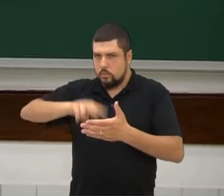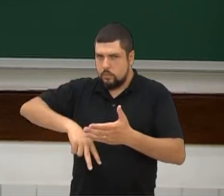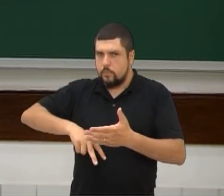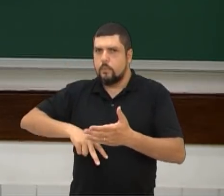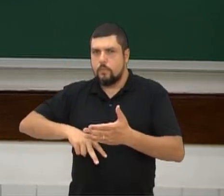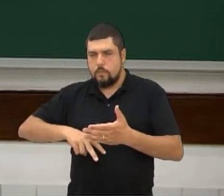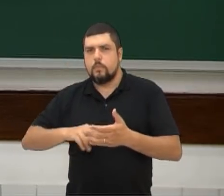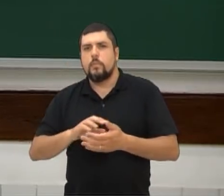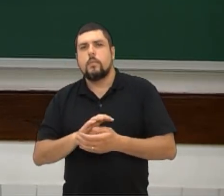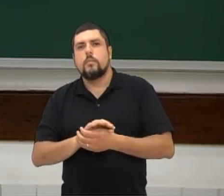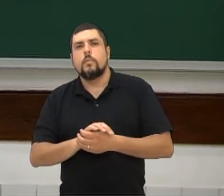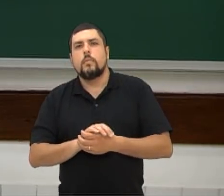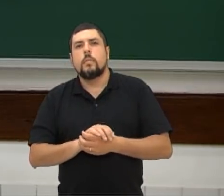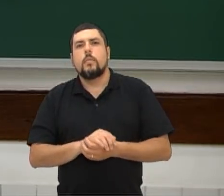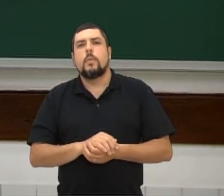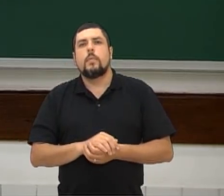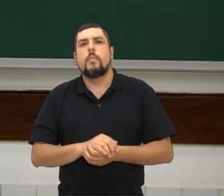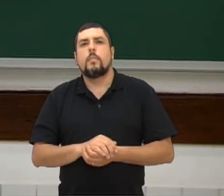certo? Reler o trecho.